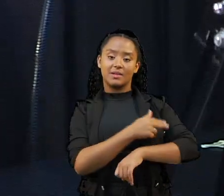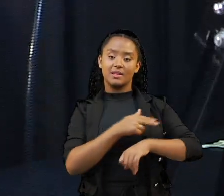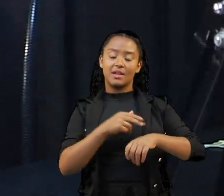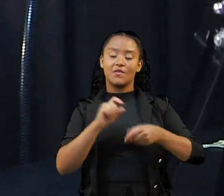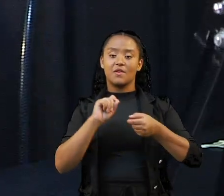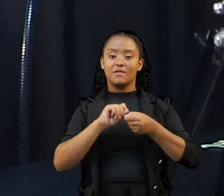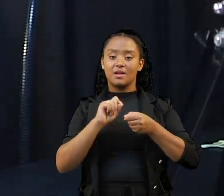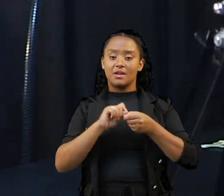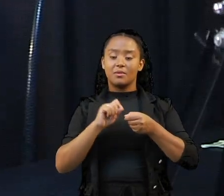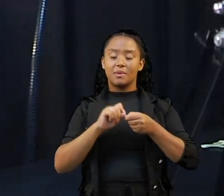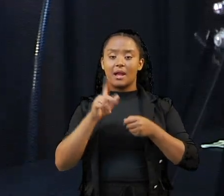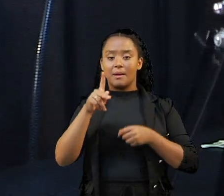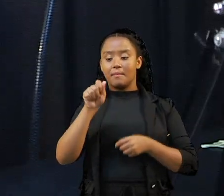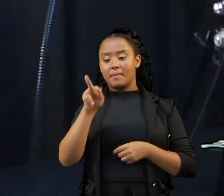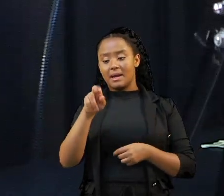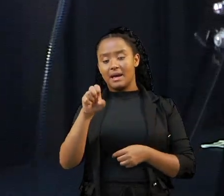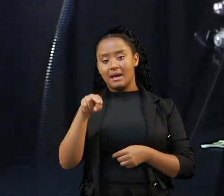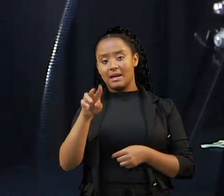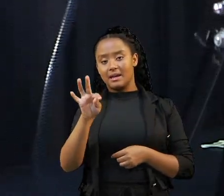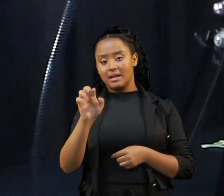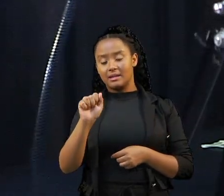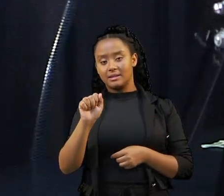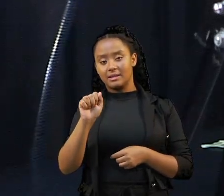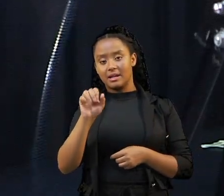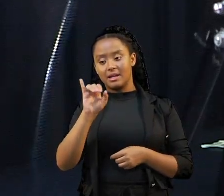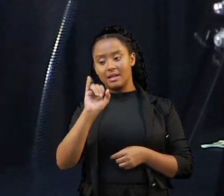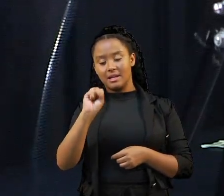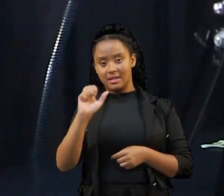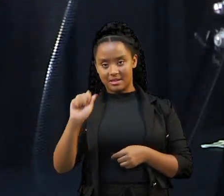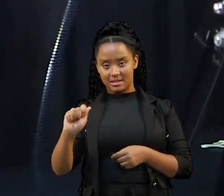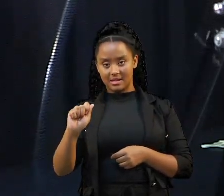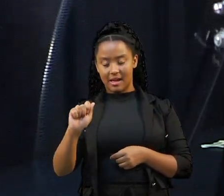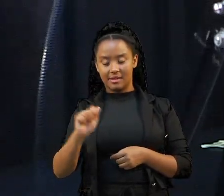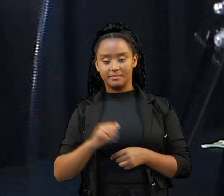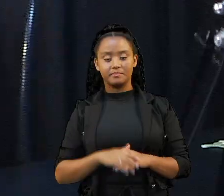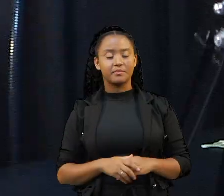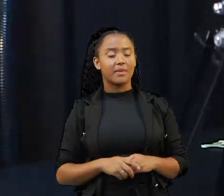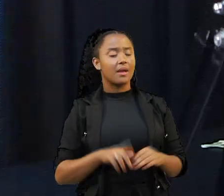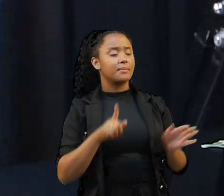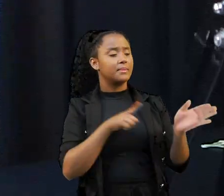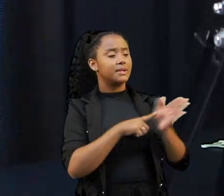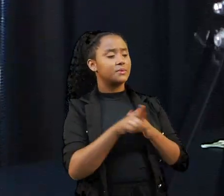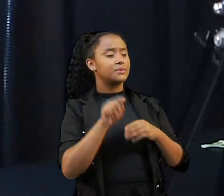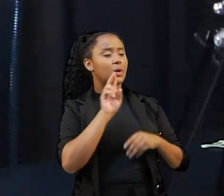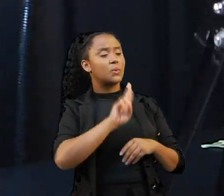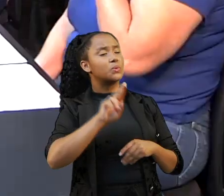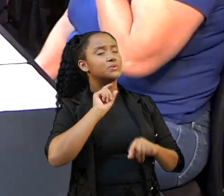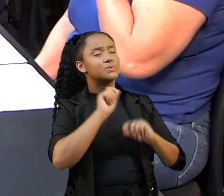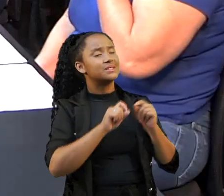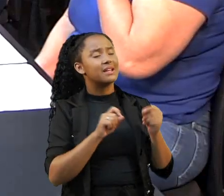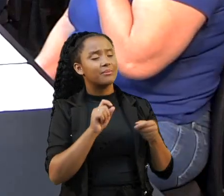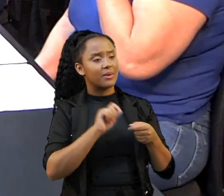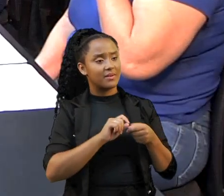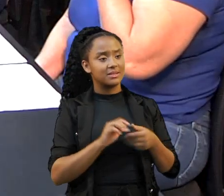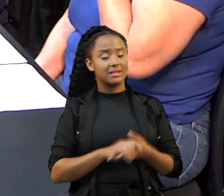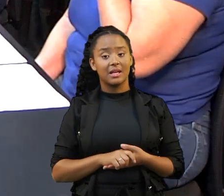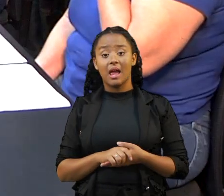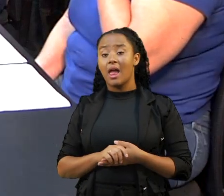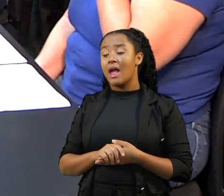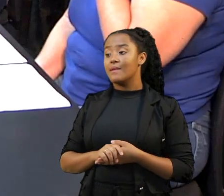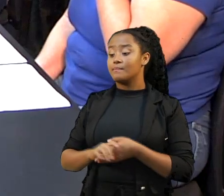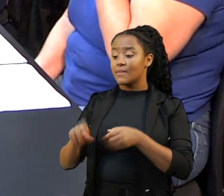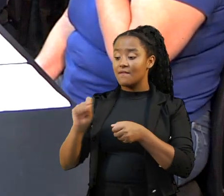do Cariri Chocó. E ela foi feita hoje de manhã, inclusive, antes de eu vir para cá. E o que utiliza para fazer, Brena? É feita